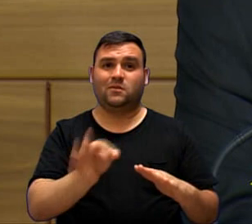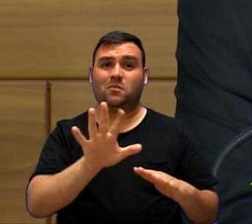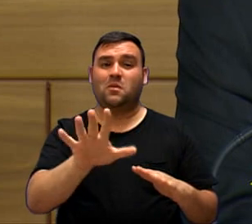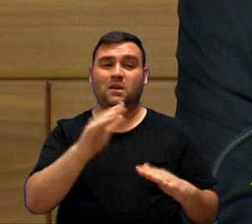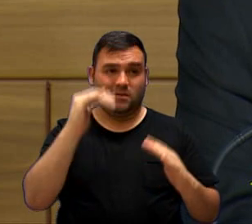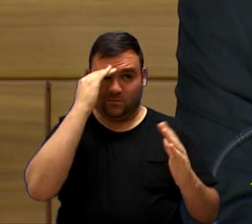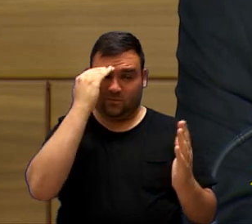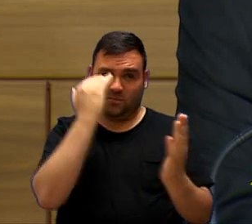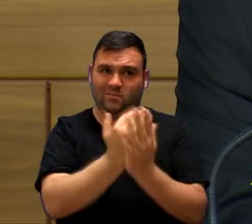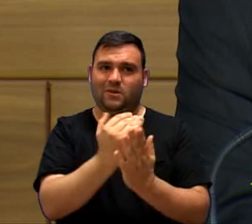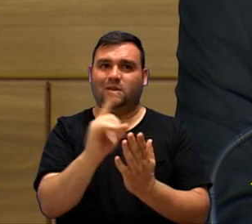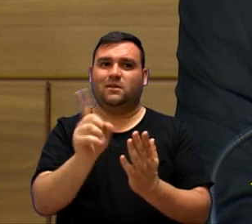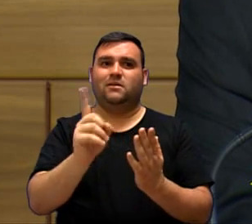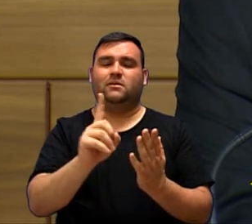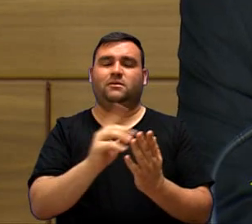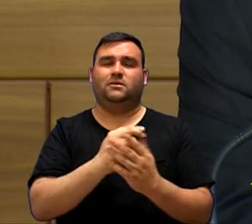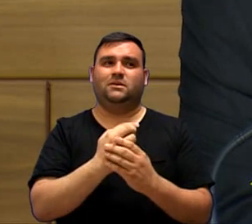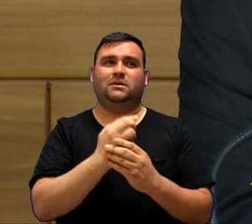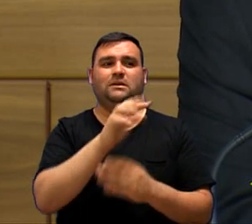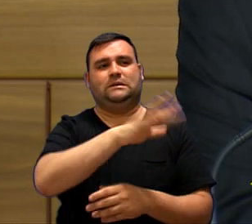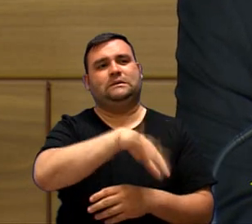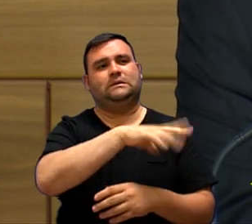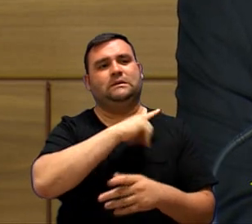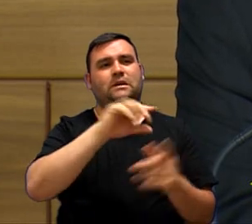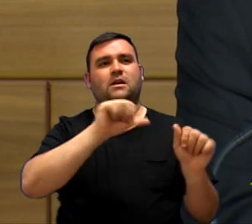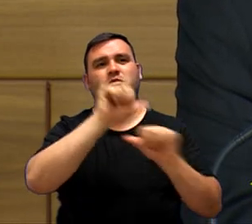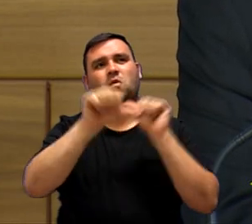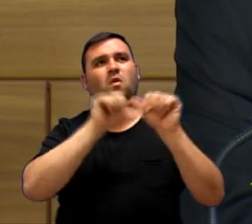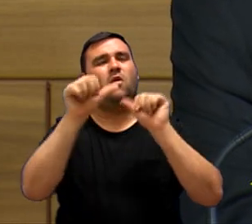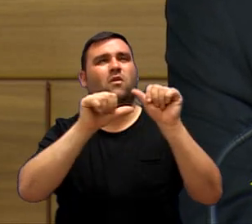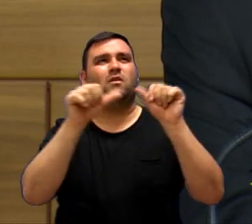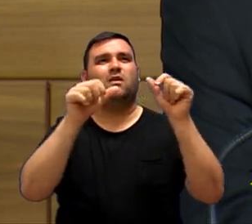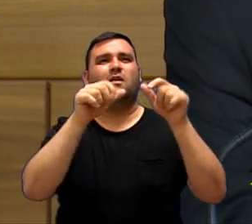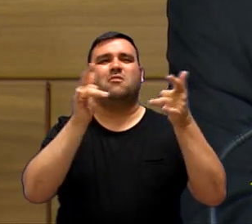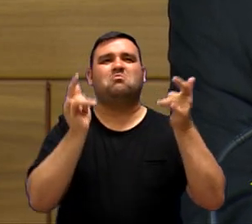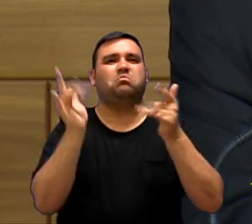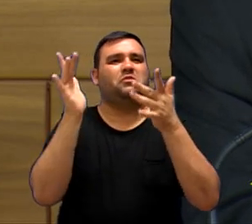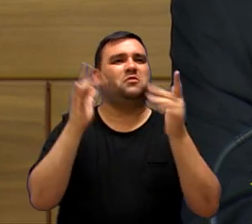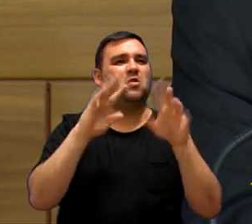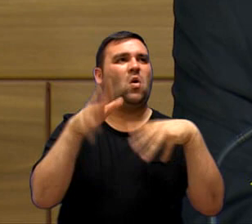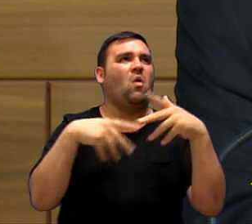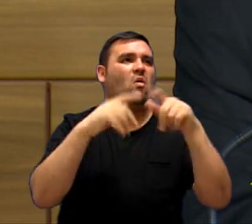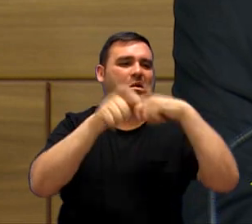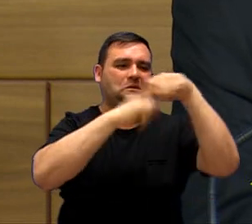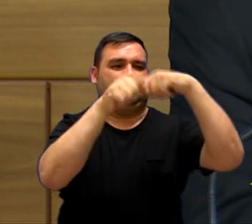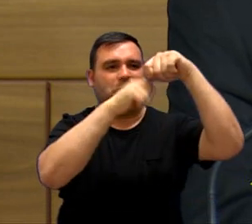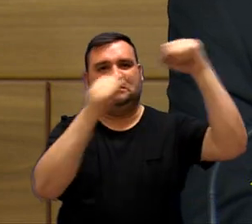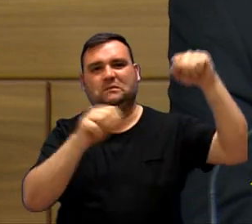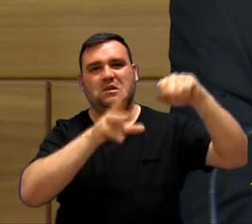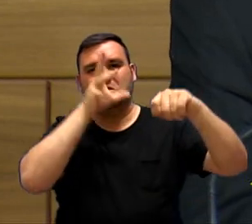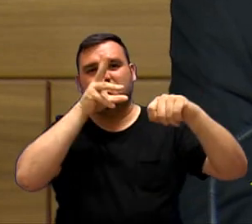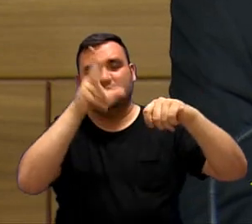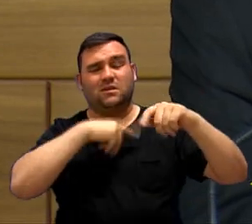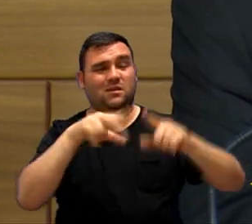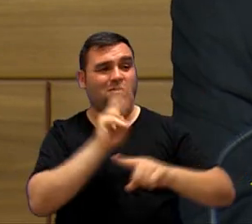eles não obedecem. Eles vão, mudam, tiram, largam, amarram, quer dizer, é um controle complicado. Mas